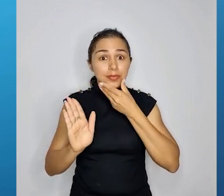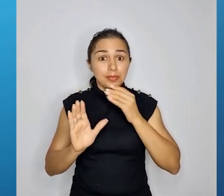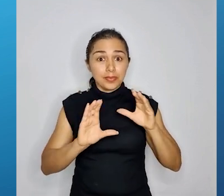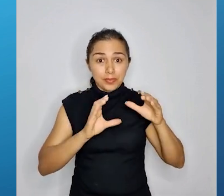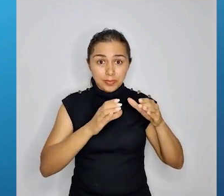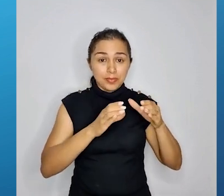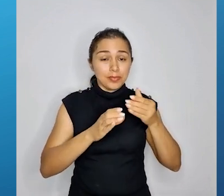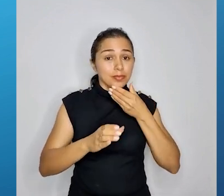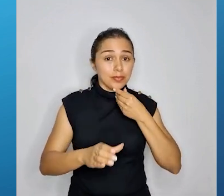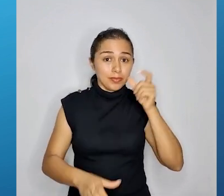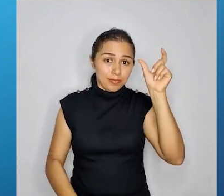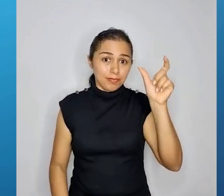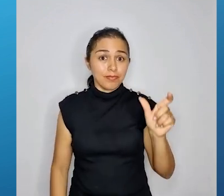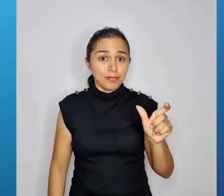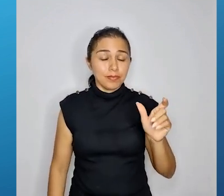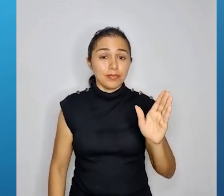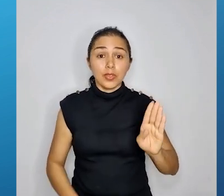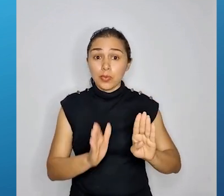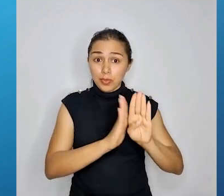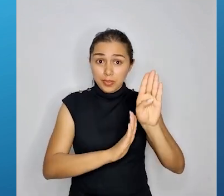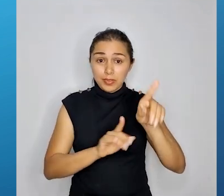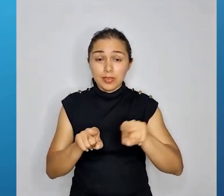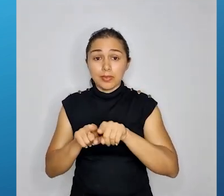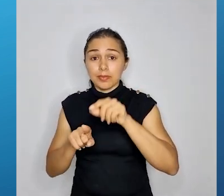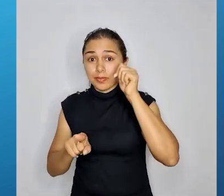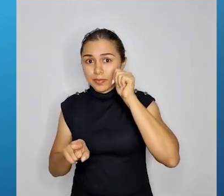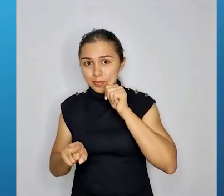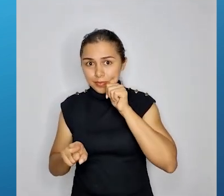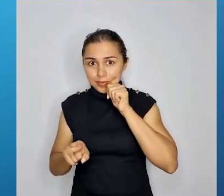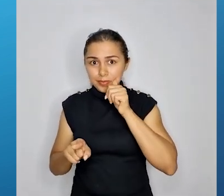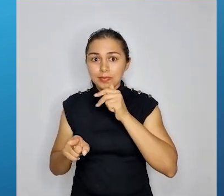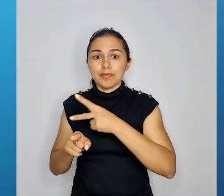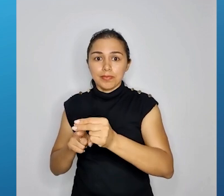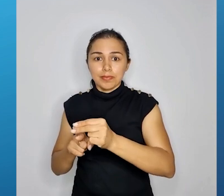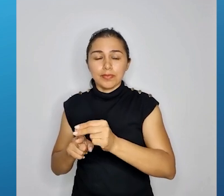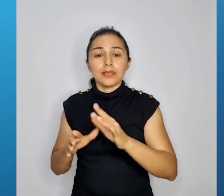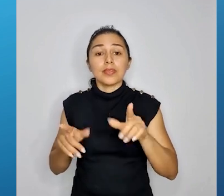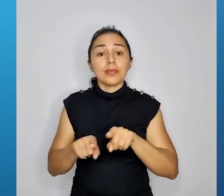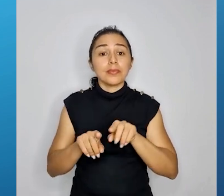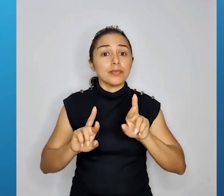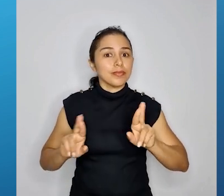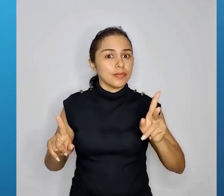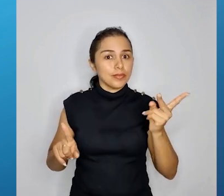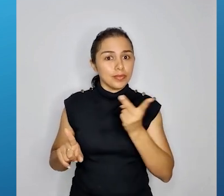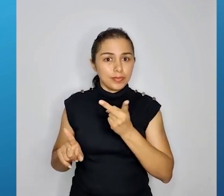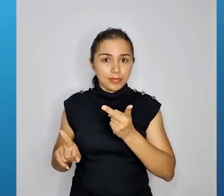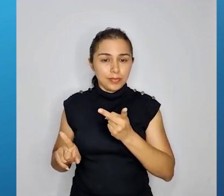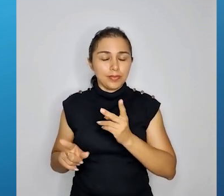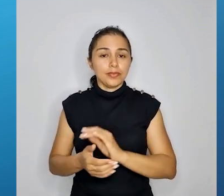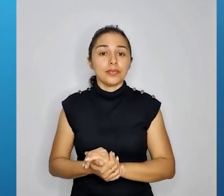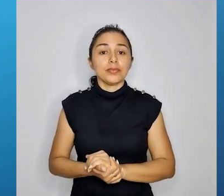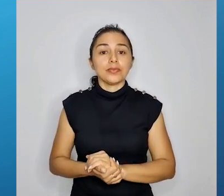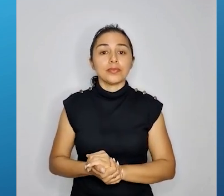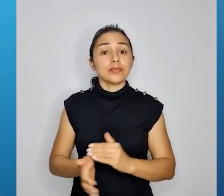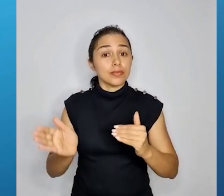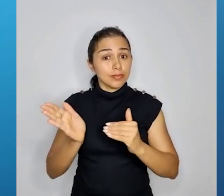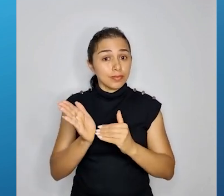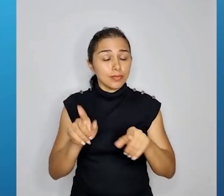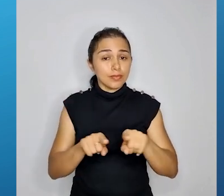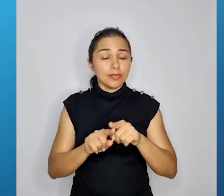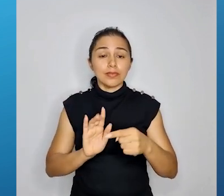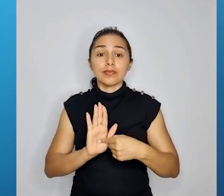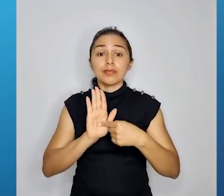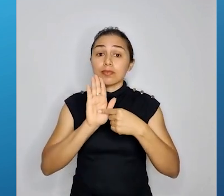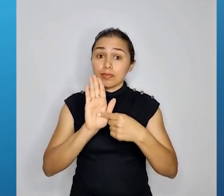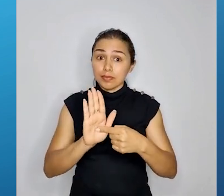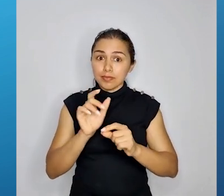masculino, feminino, como também a diferença entre um e outro. E o último, nós apresentamos